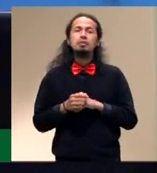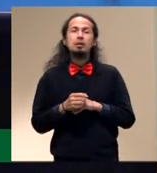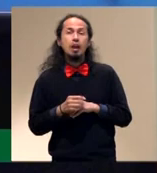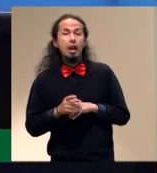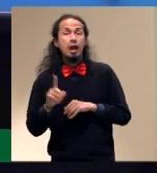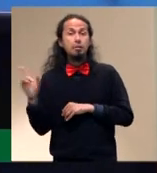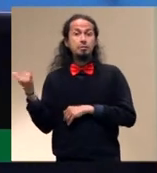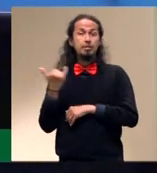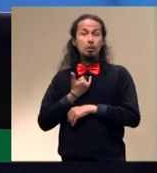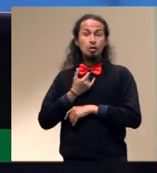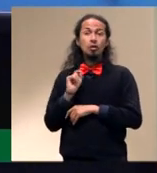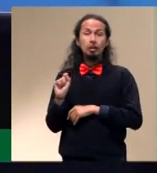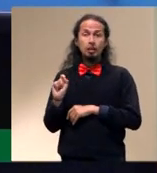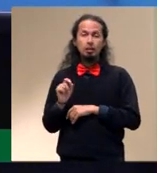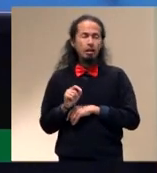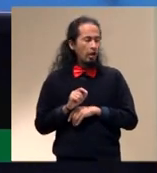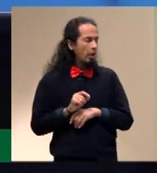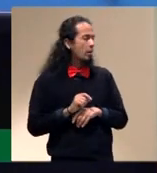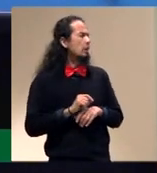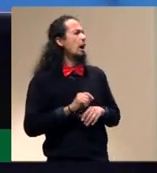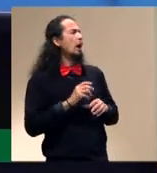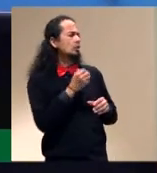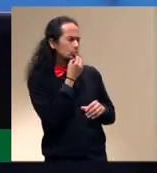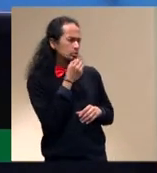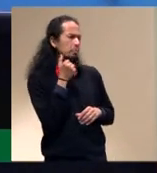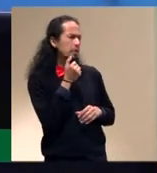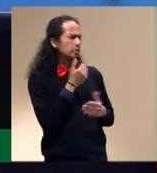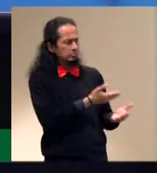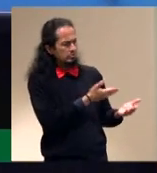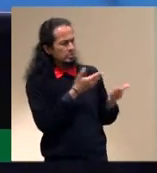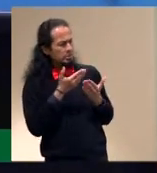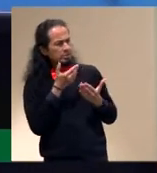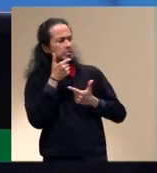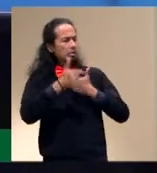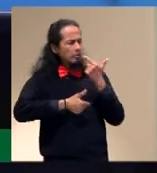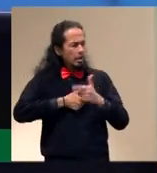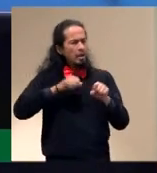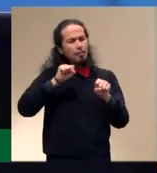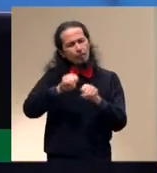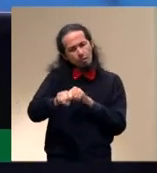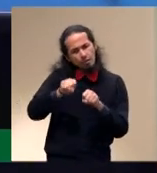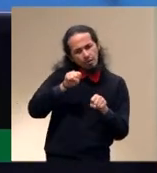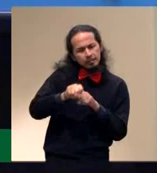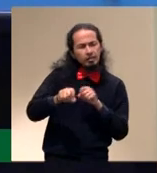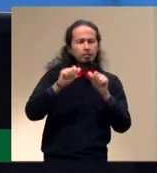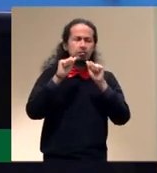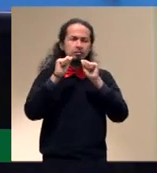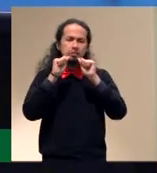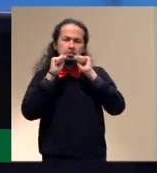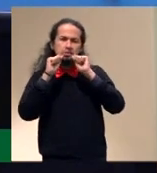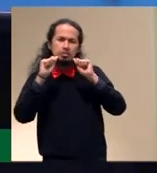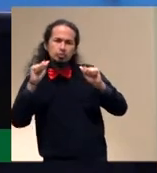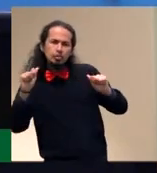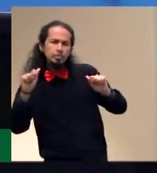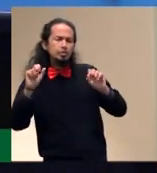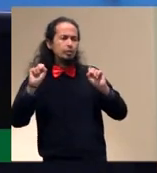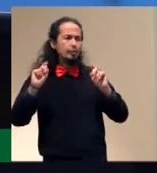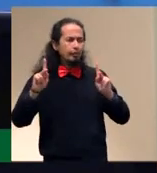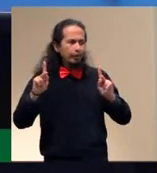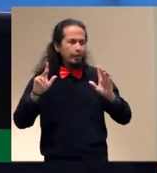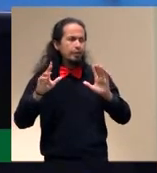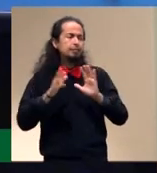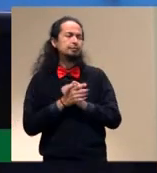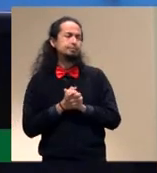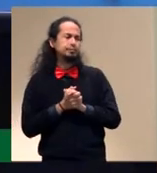bem, vocês vêm trabalhar aqui na formação, vocês estão dando assessoria, a gente está com essa relação